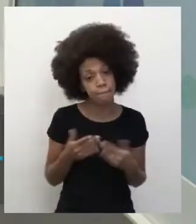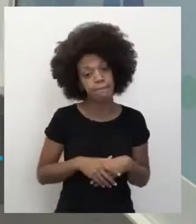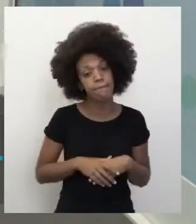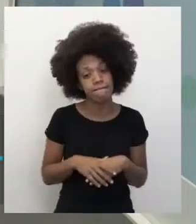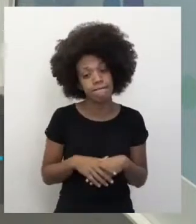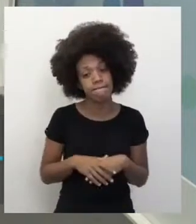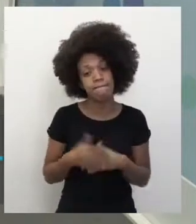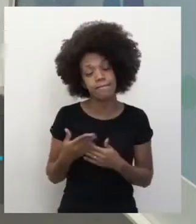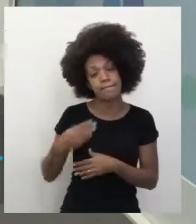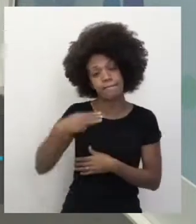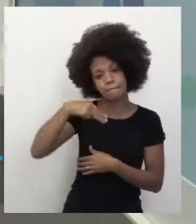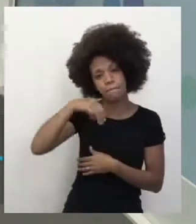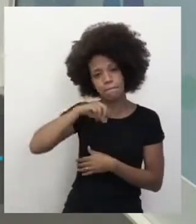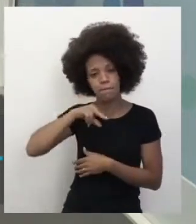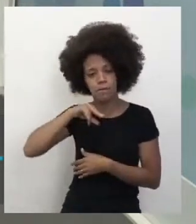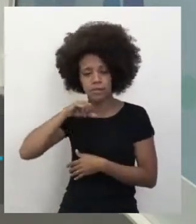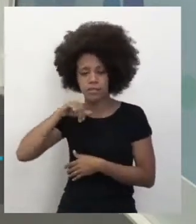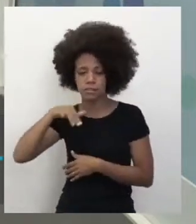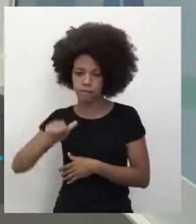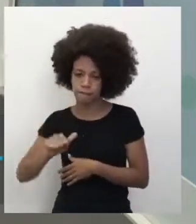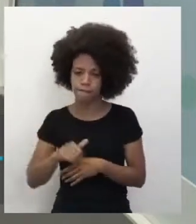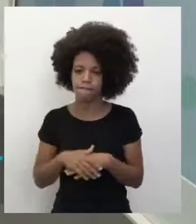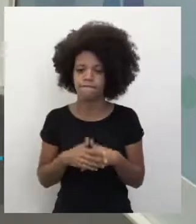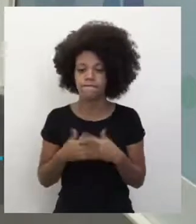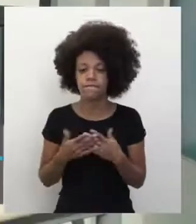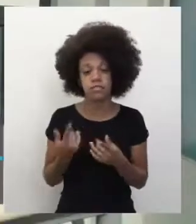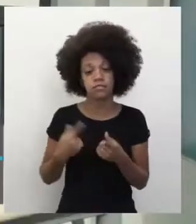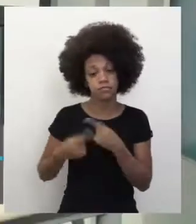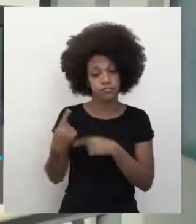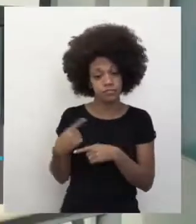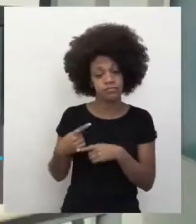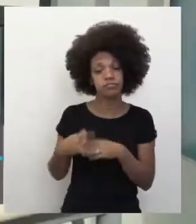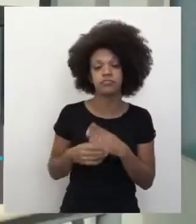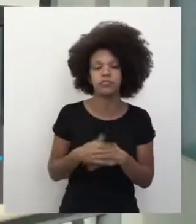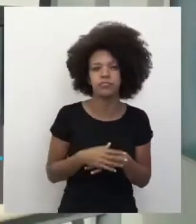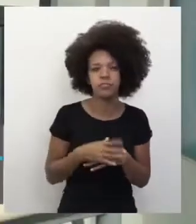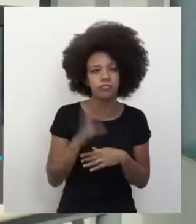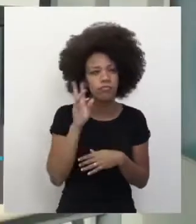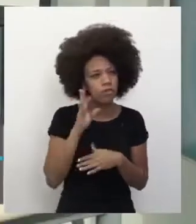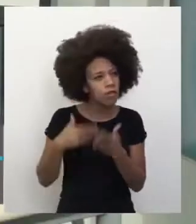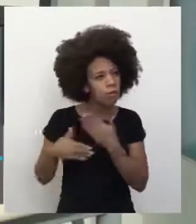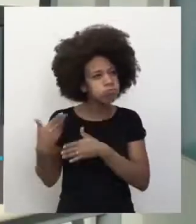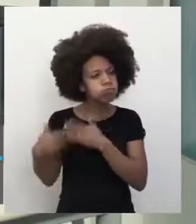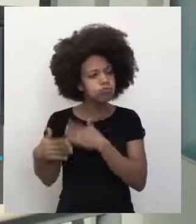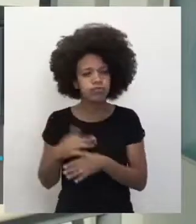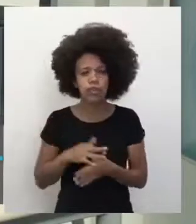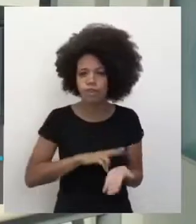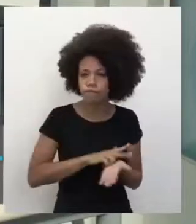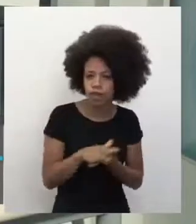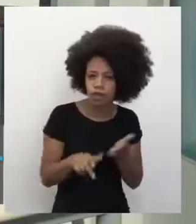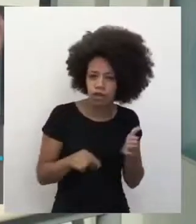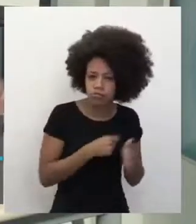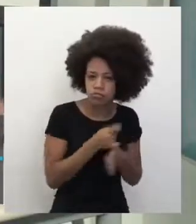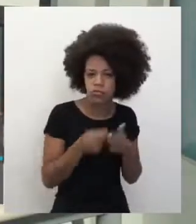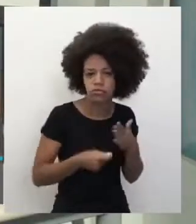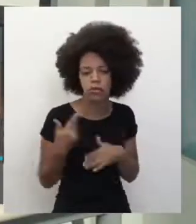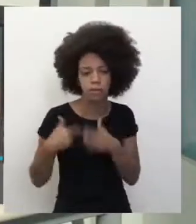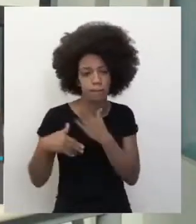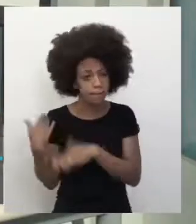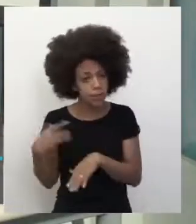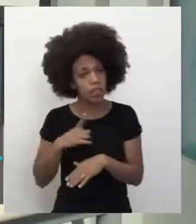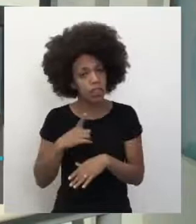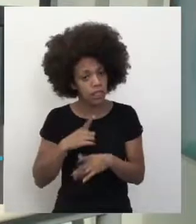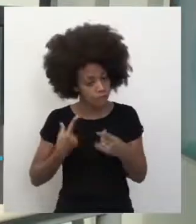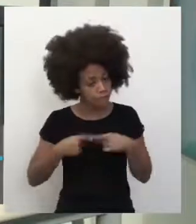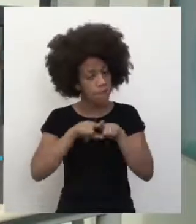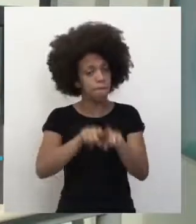época chamava-se mecenas. Nossa, aí quando a gente conversava, eu fui lembrando de vários artistas da antiguidade que tiveram